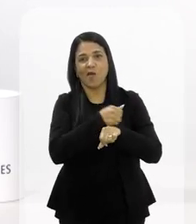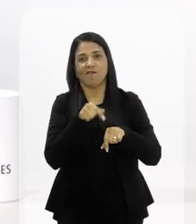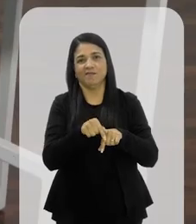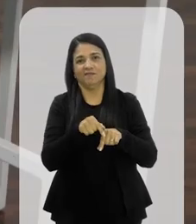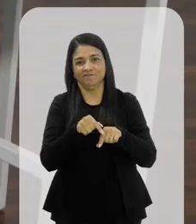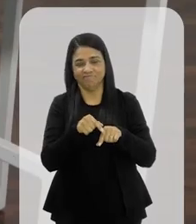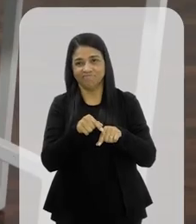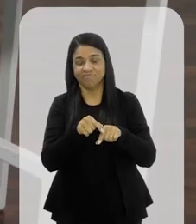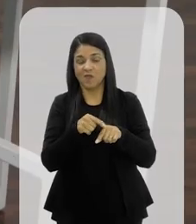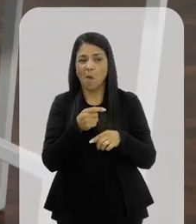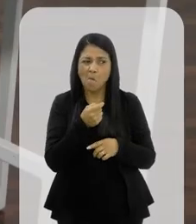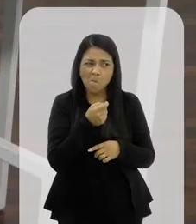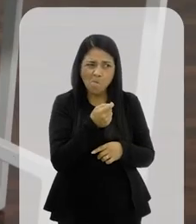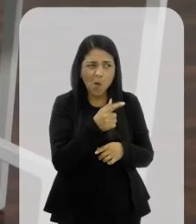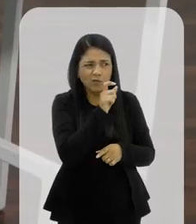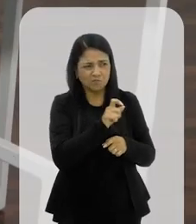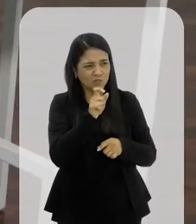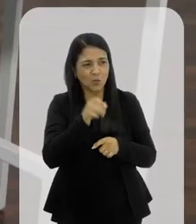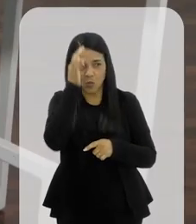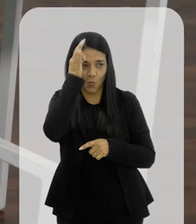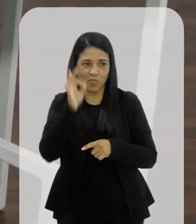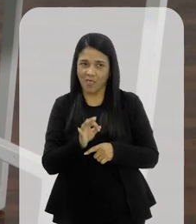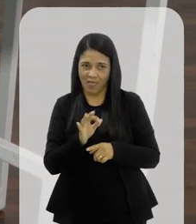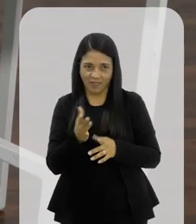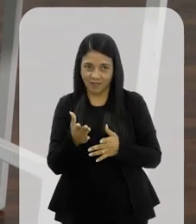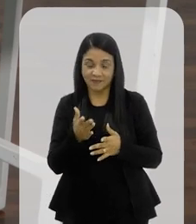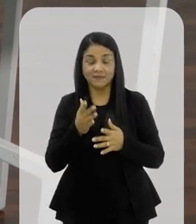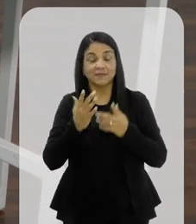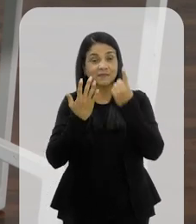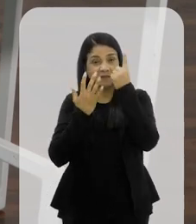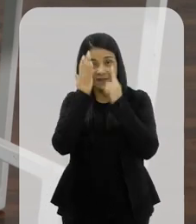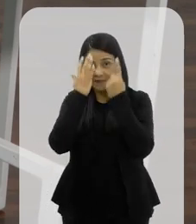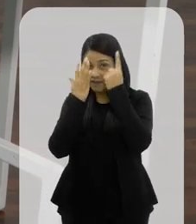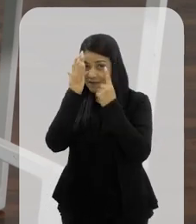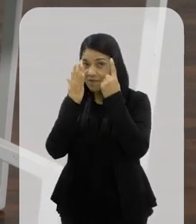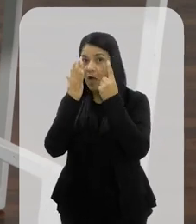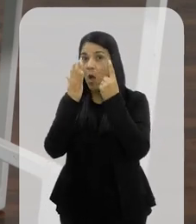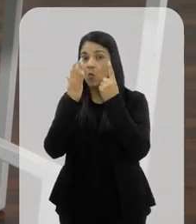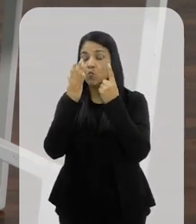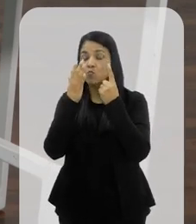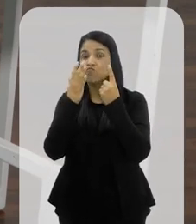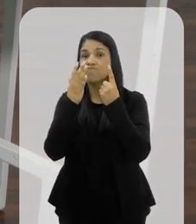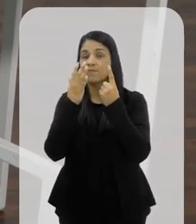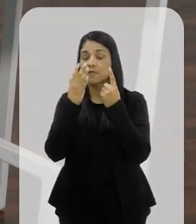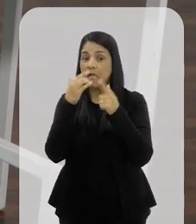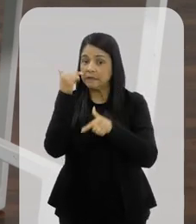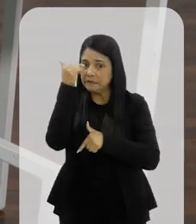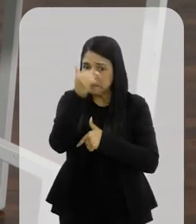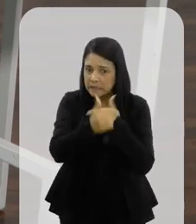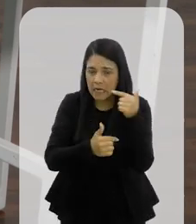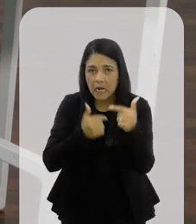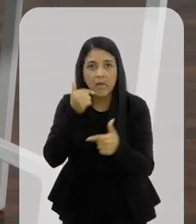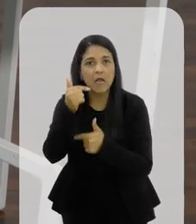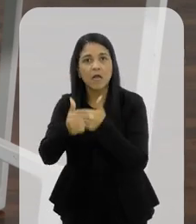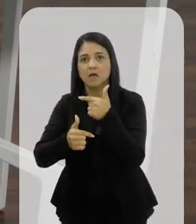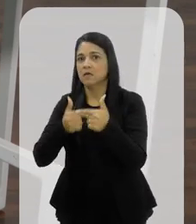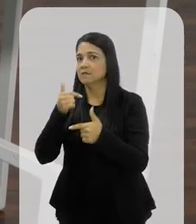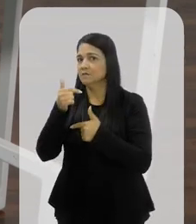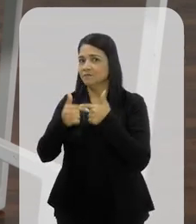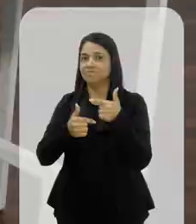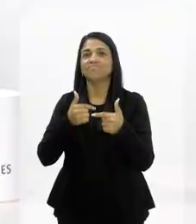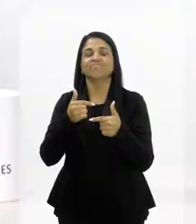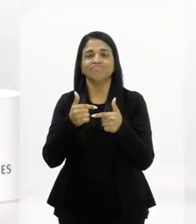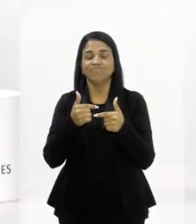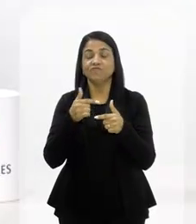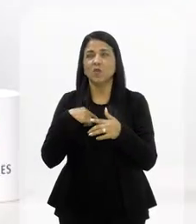pouca gente consegue entender né que o carnaval Ele toma ele suga a gente de tudo quanta maneira Toma Toma e eu eu